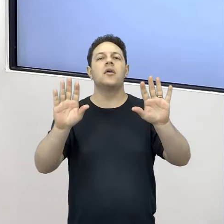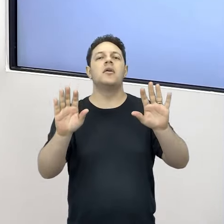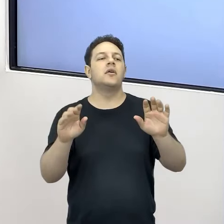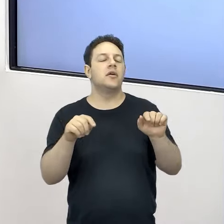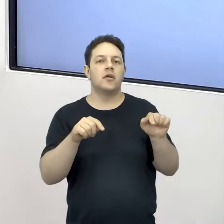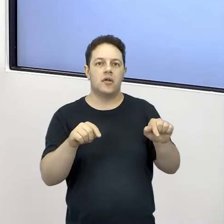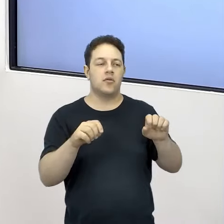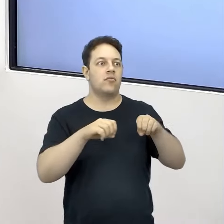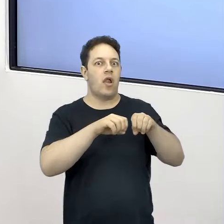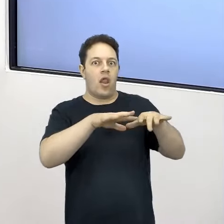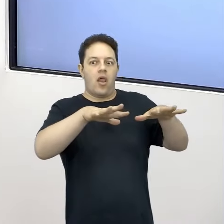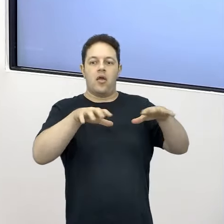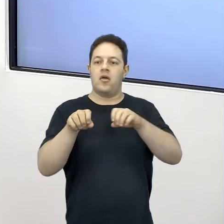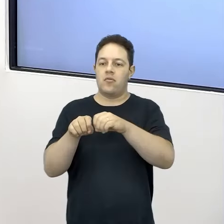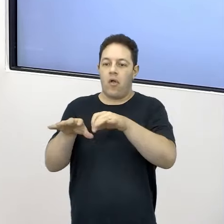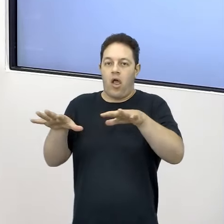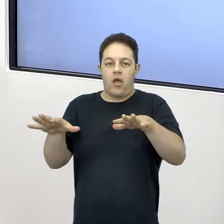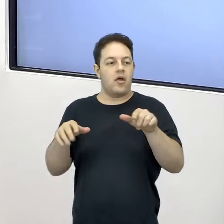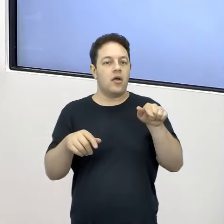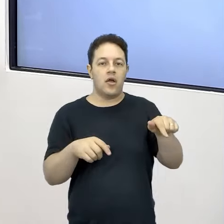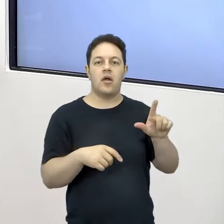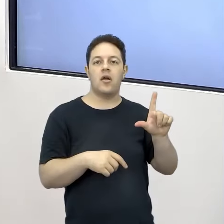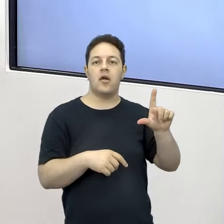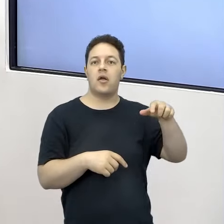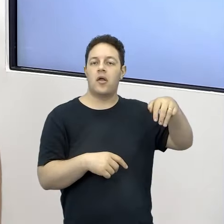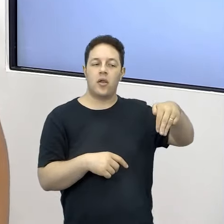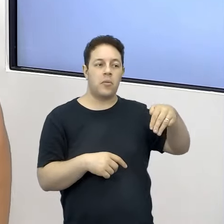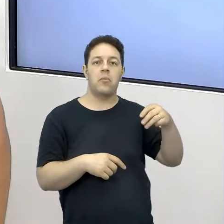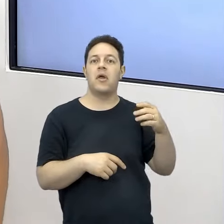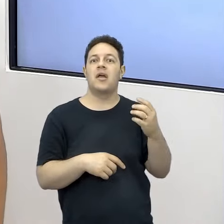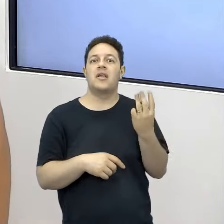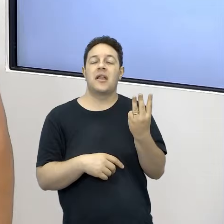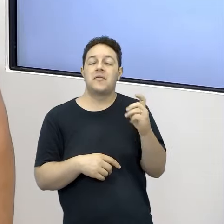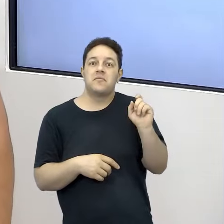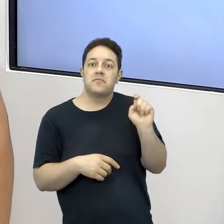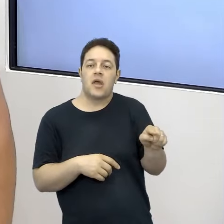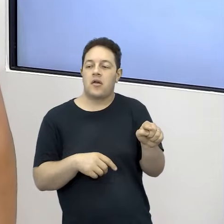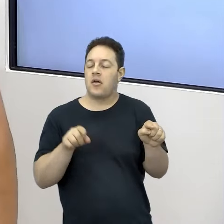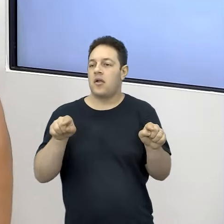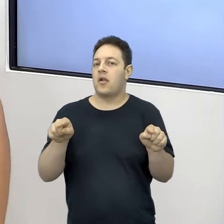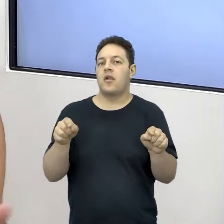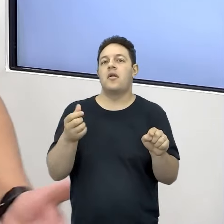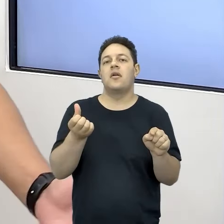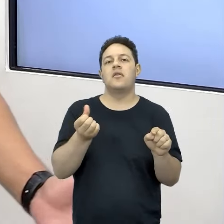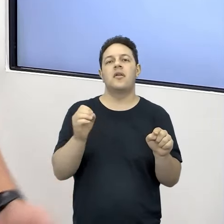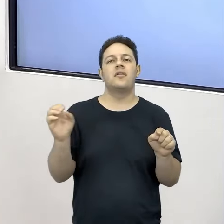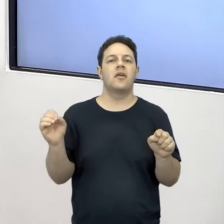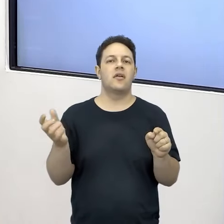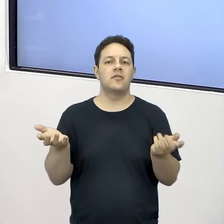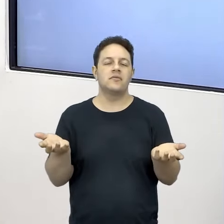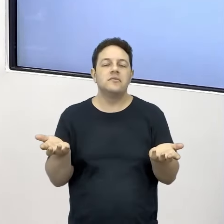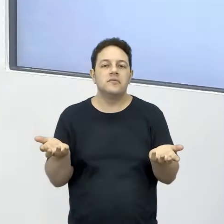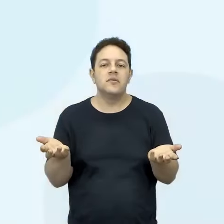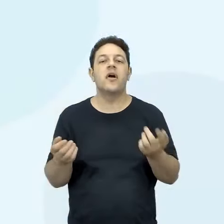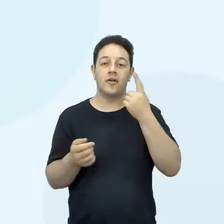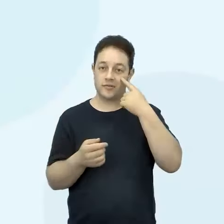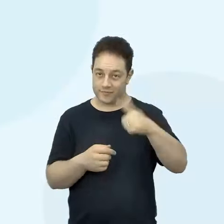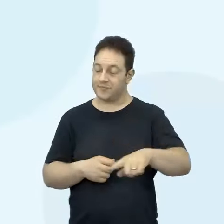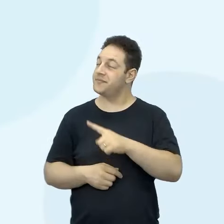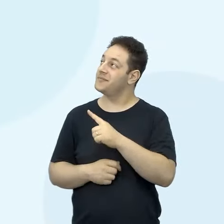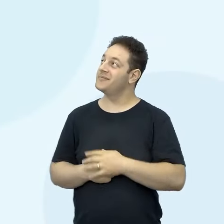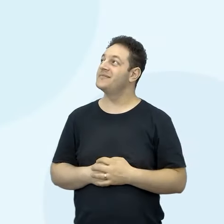fluxos luminosos, um 600 lumens, outro 3.000 lumens. Por isso que a pergunta é justamente essa. Volta para a